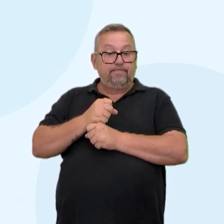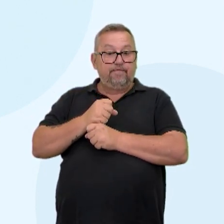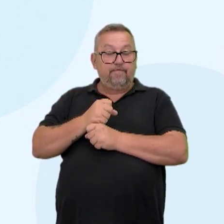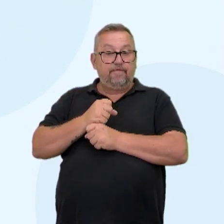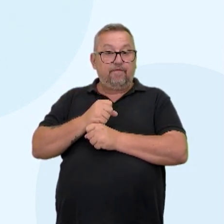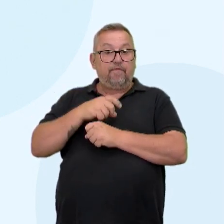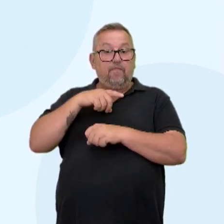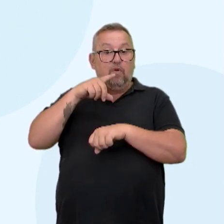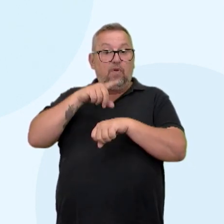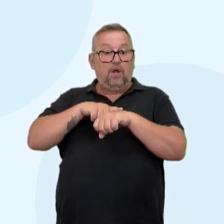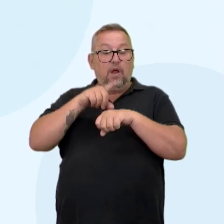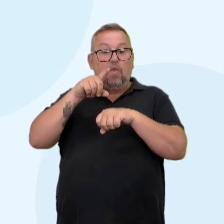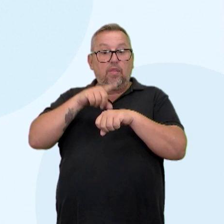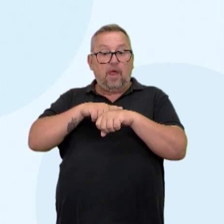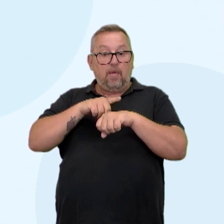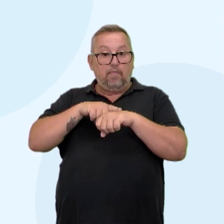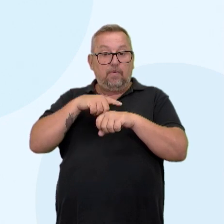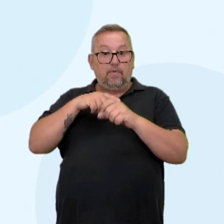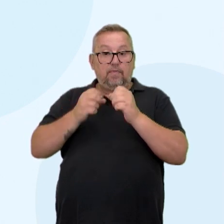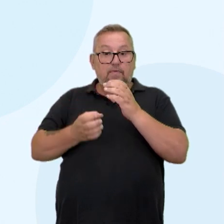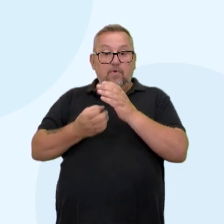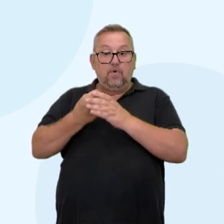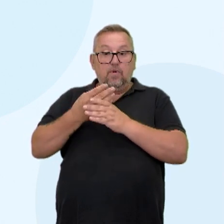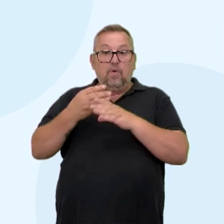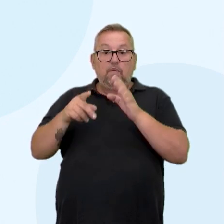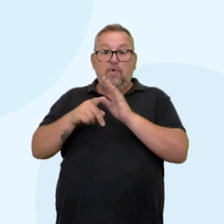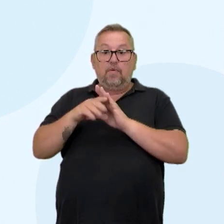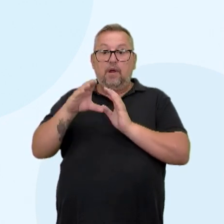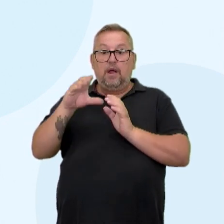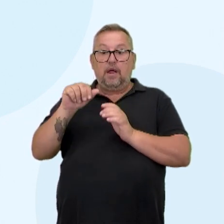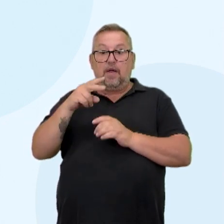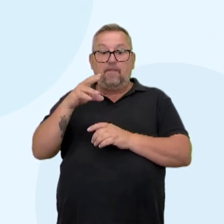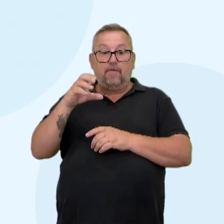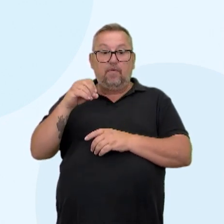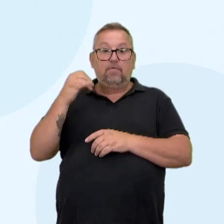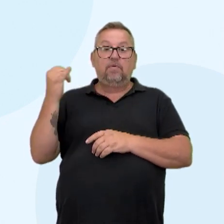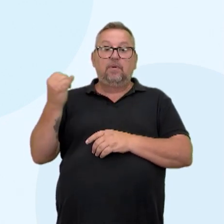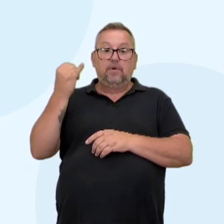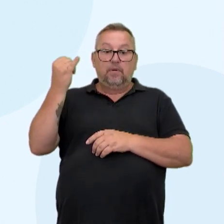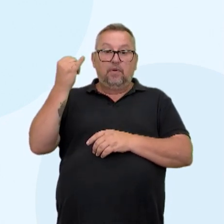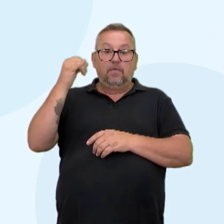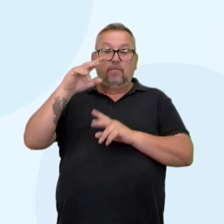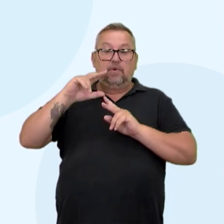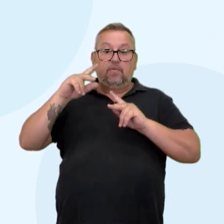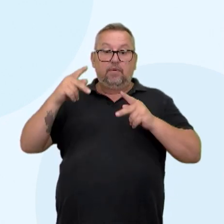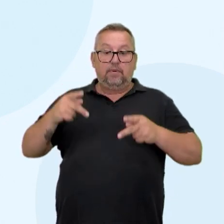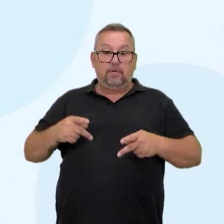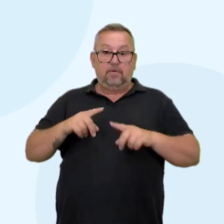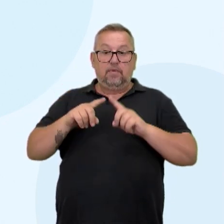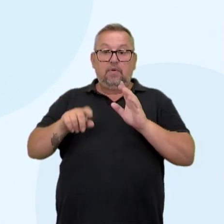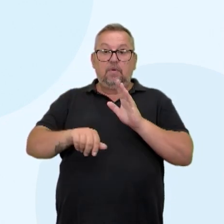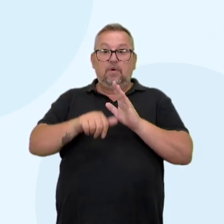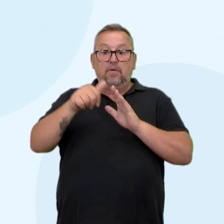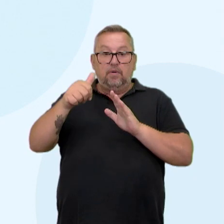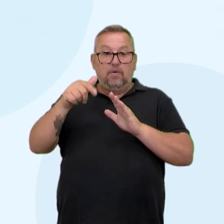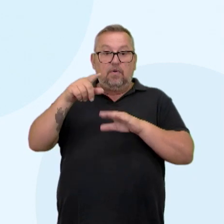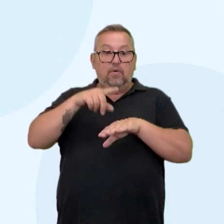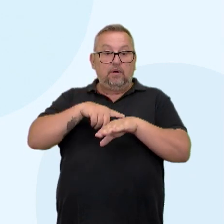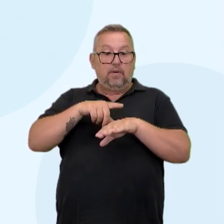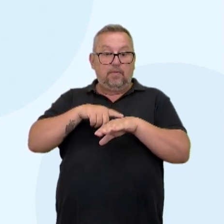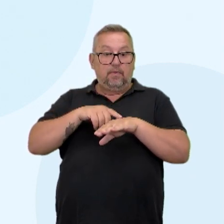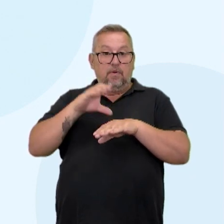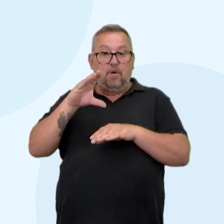a era em que se formaram as jazidas de carvão, tão importantes para a humanidade. No primeiro dos seus